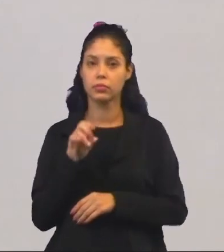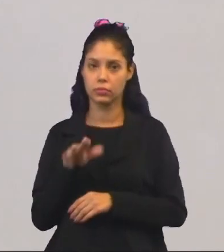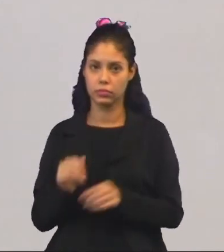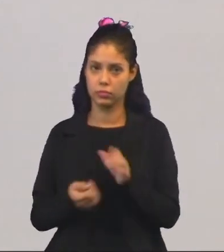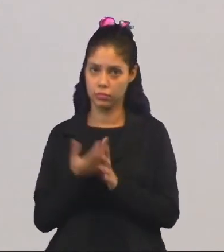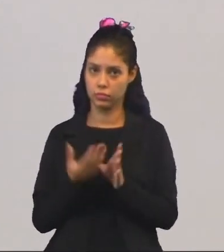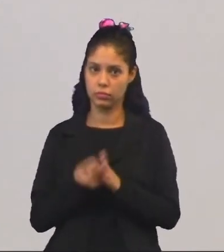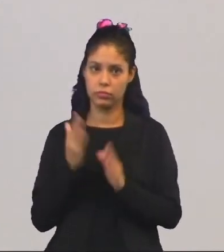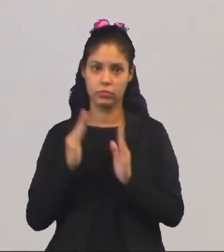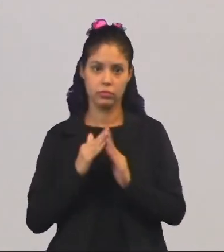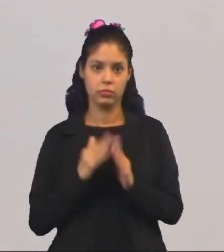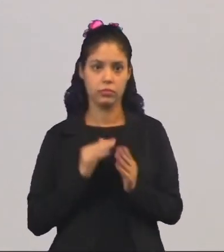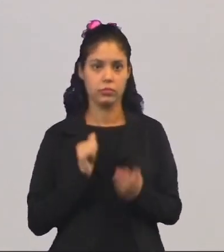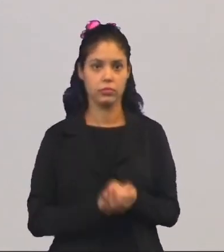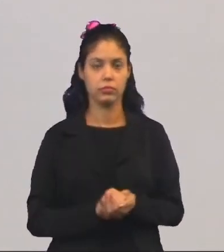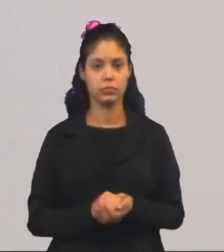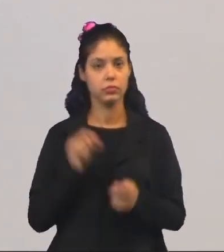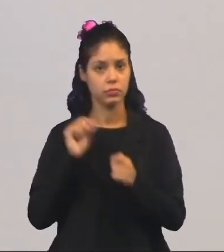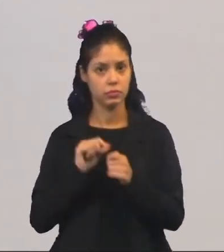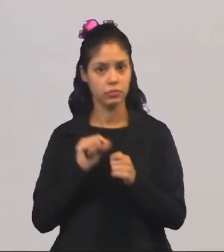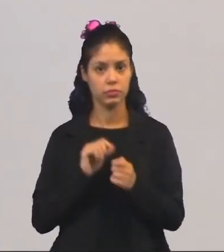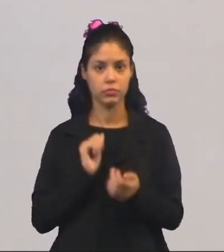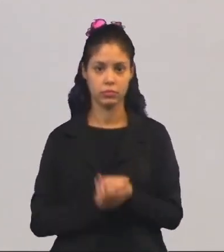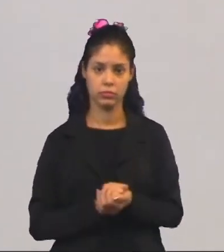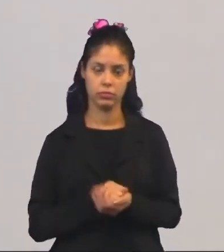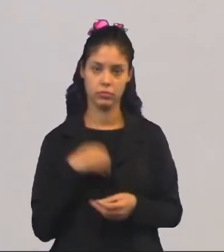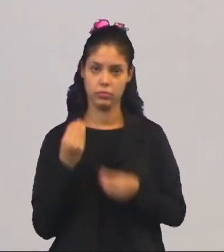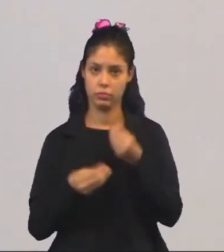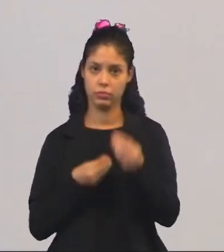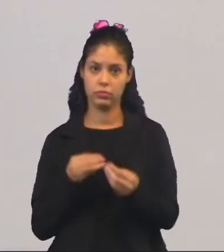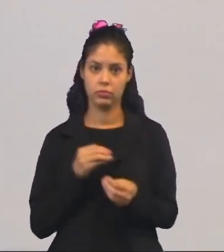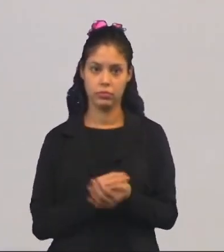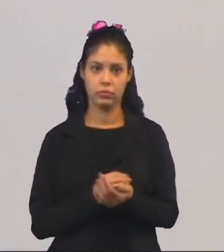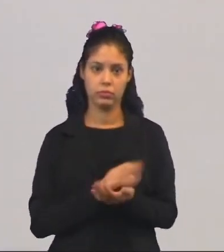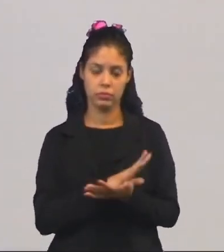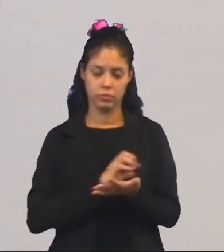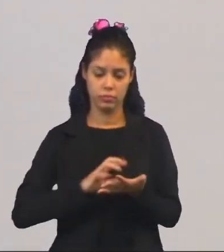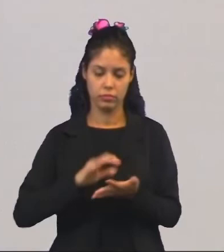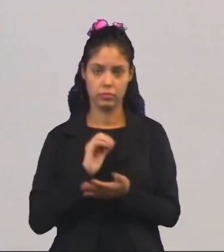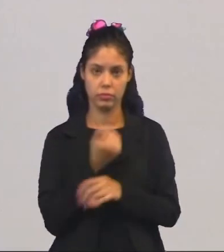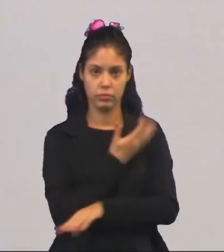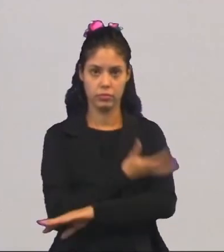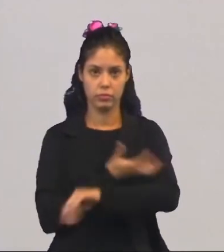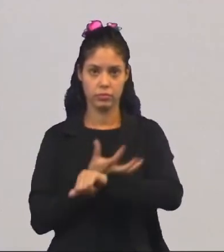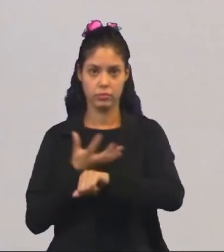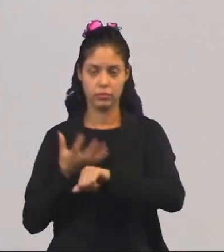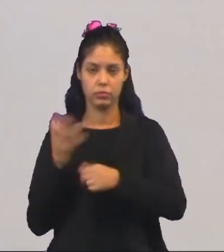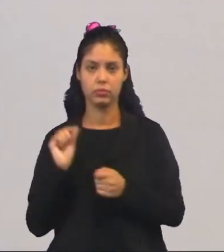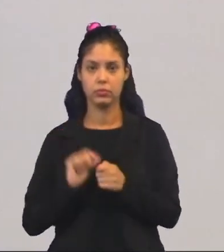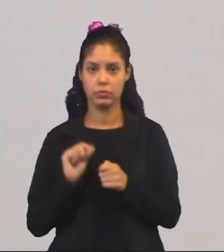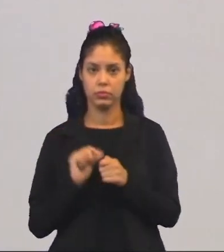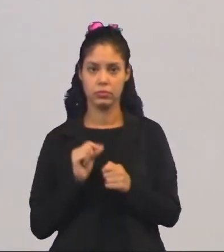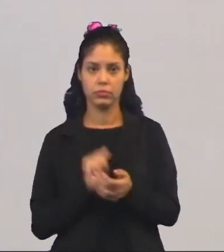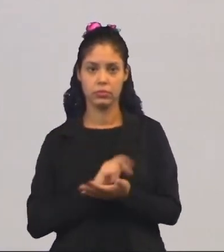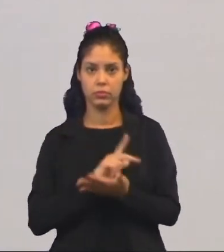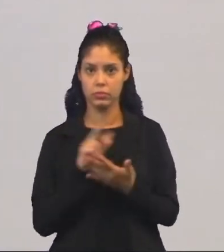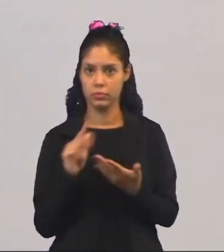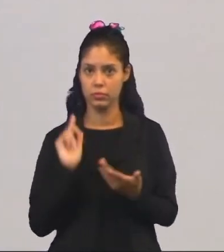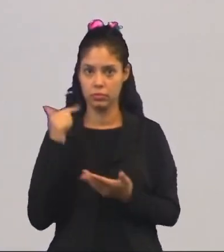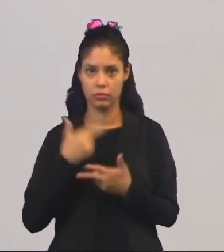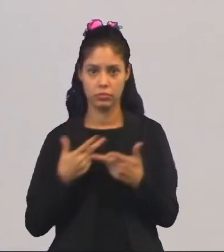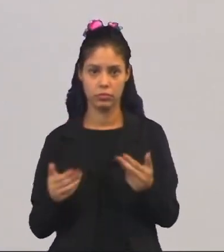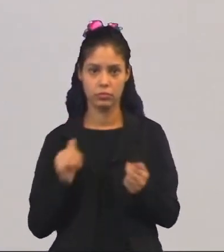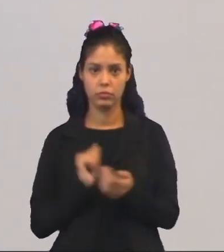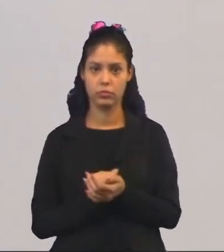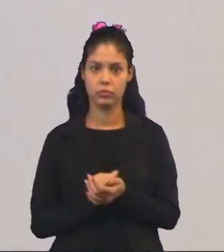que ela produz na sua casa e ela faz lá como adubo para plantar, para fazer várias outras